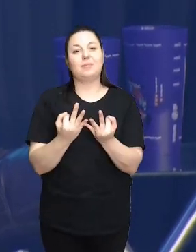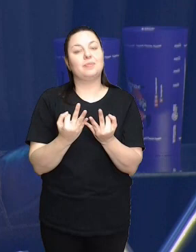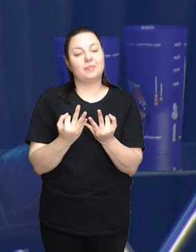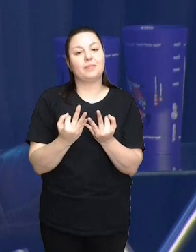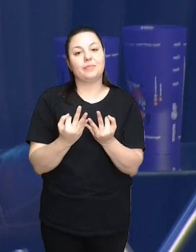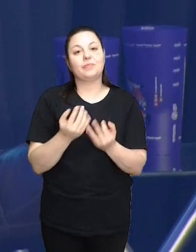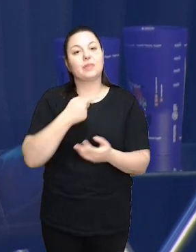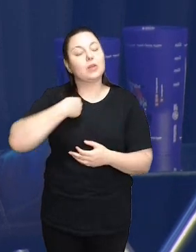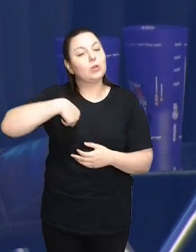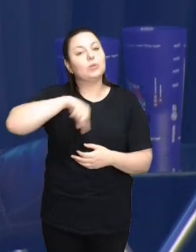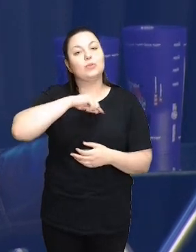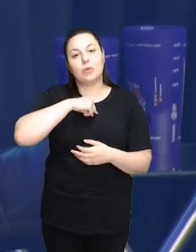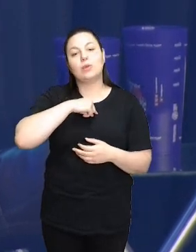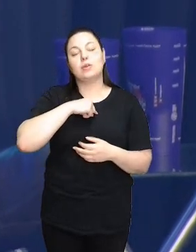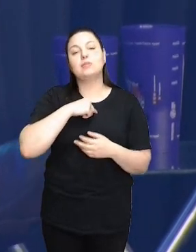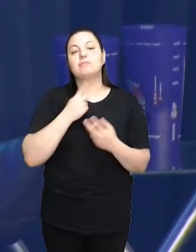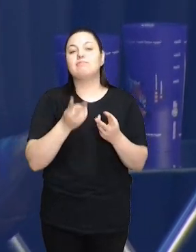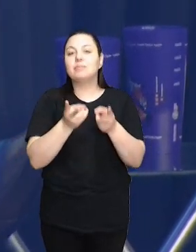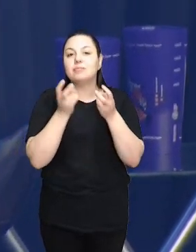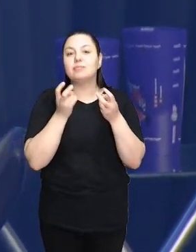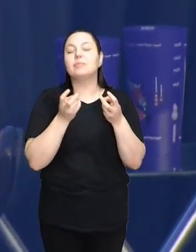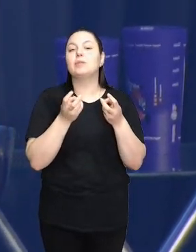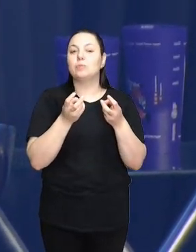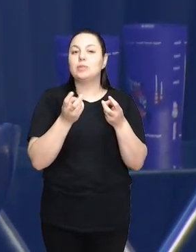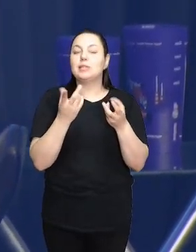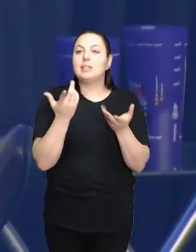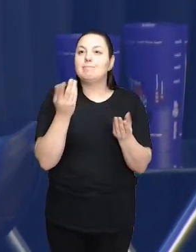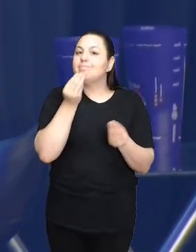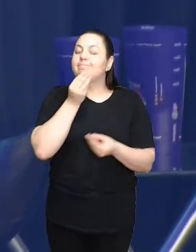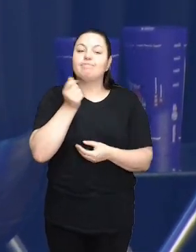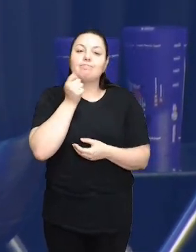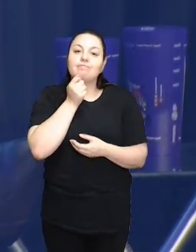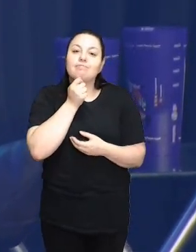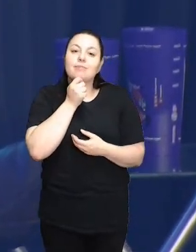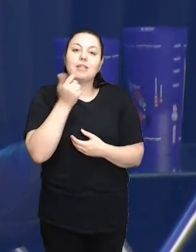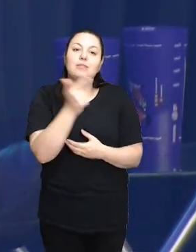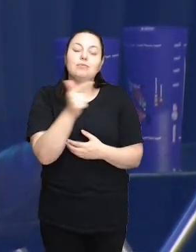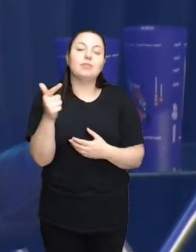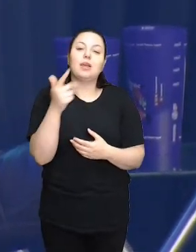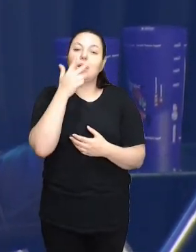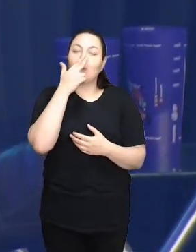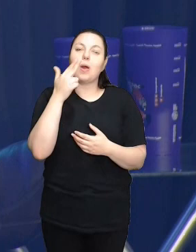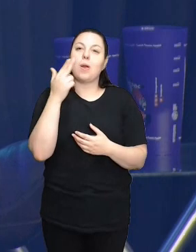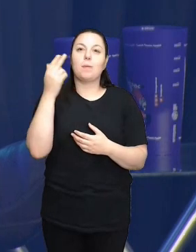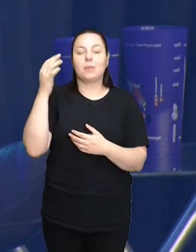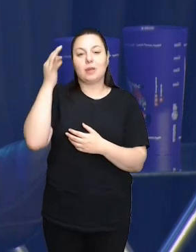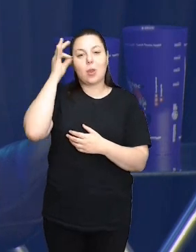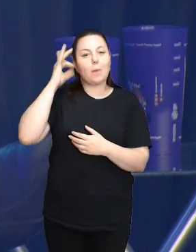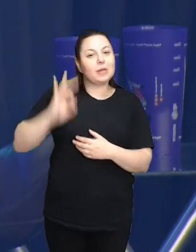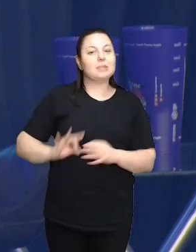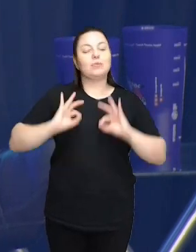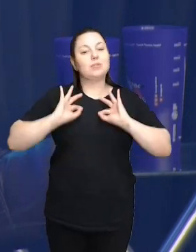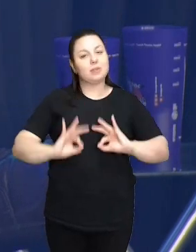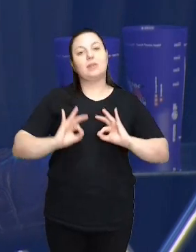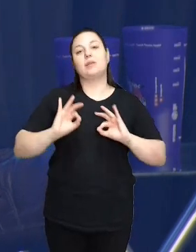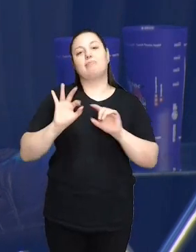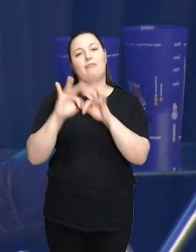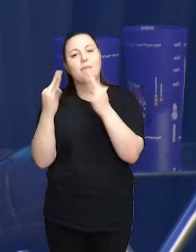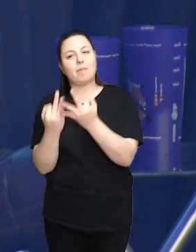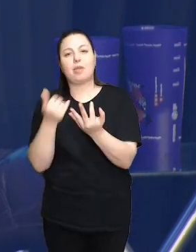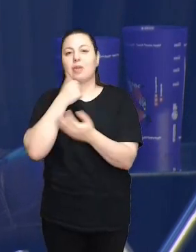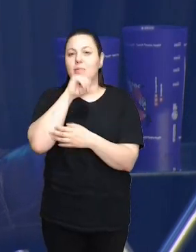nós constatamos é que há ainda uma grande incompreensão dos pais, dos familiares, dos responsáveis por crianças e